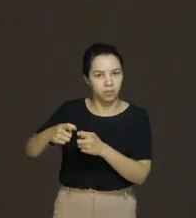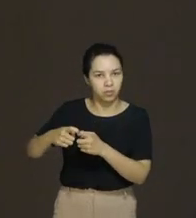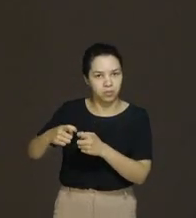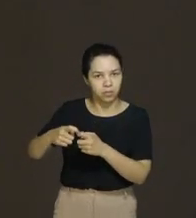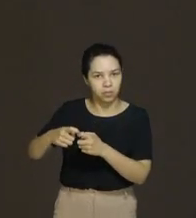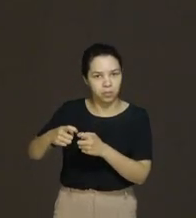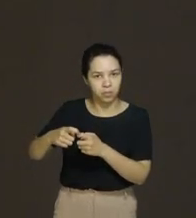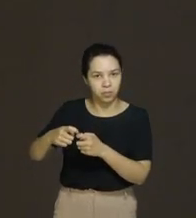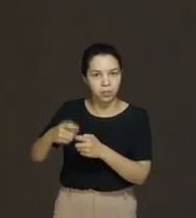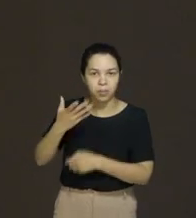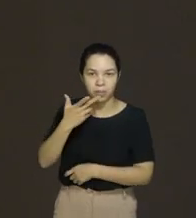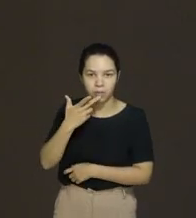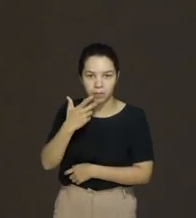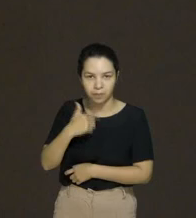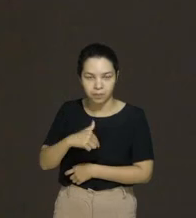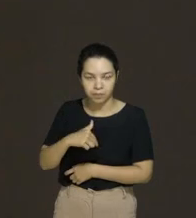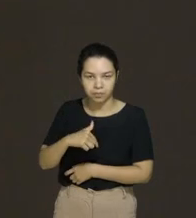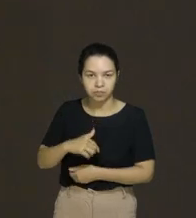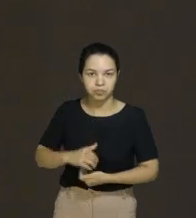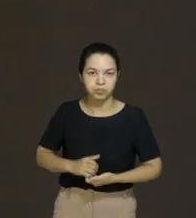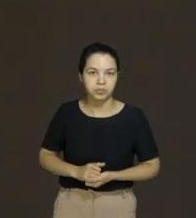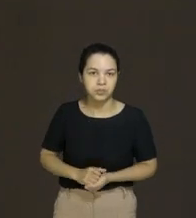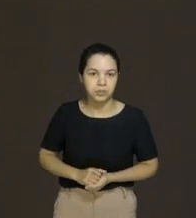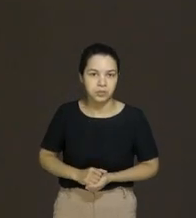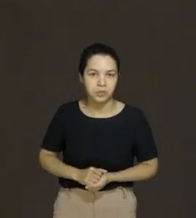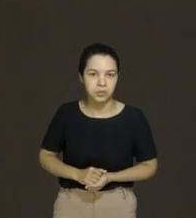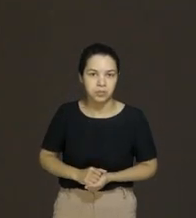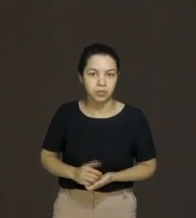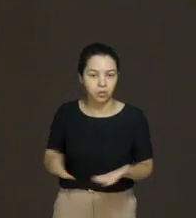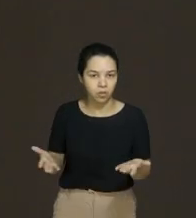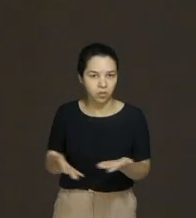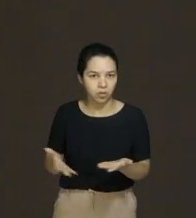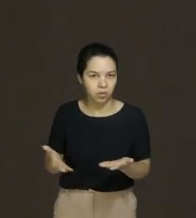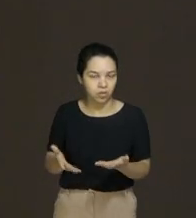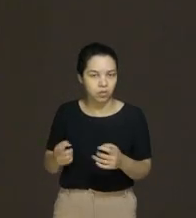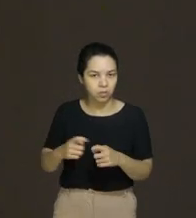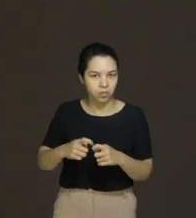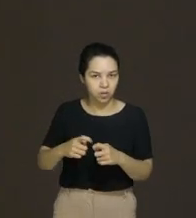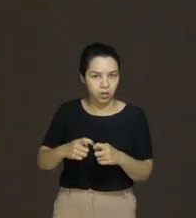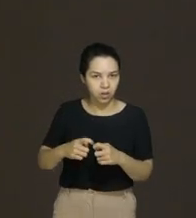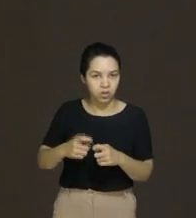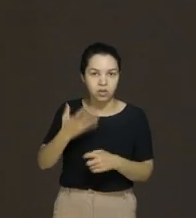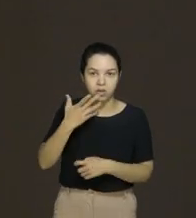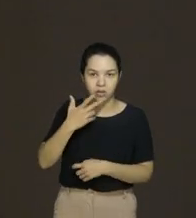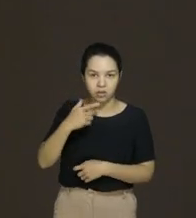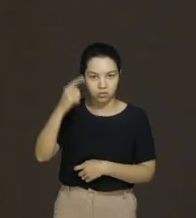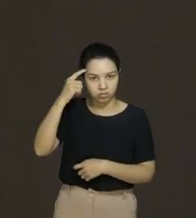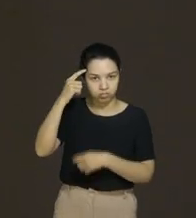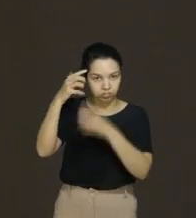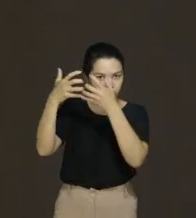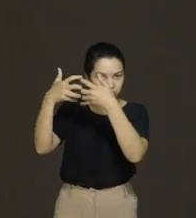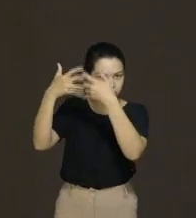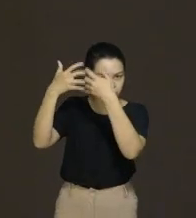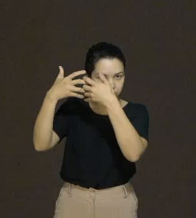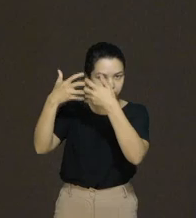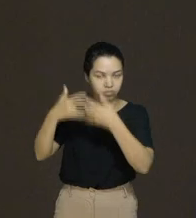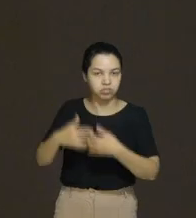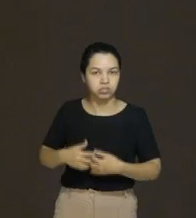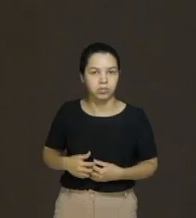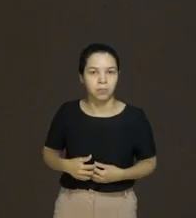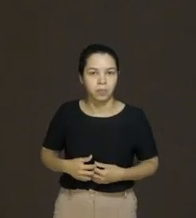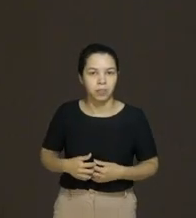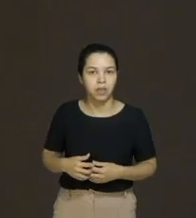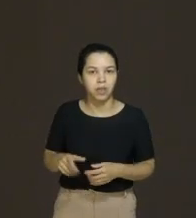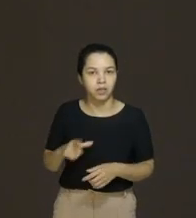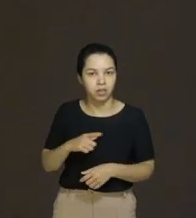Universidade de Pisa. Atualmente é médica neuropediatra, credenciada na Secretaria de Estado da